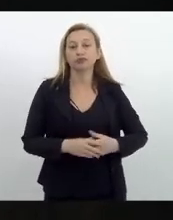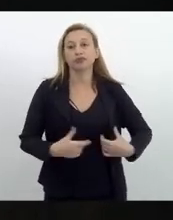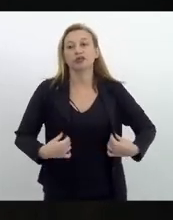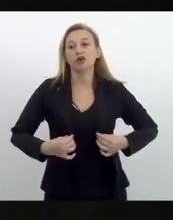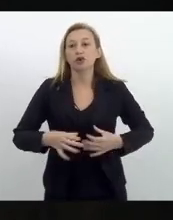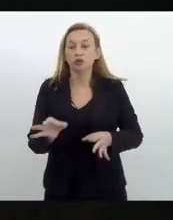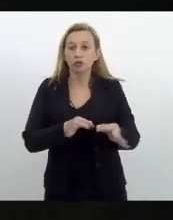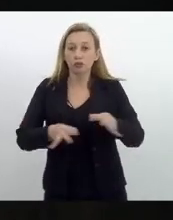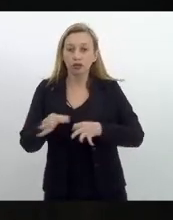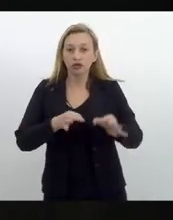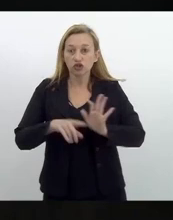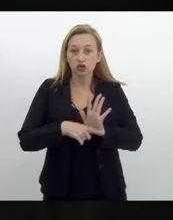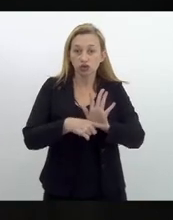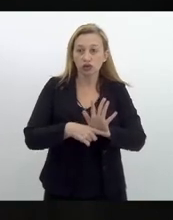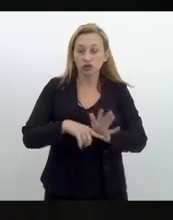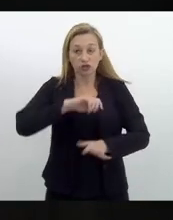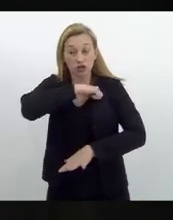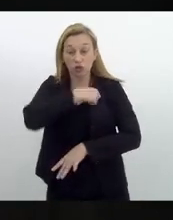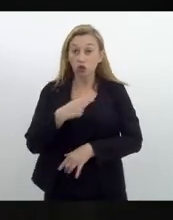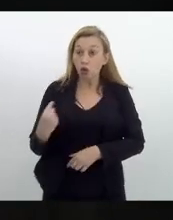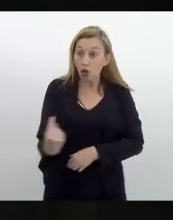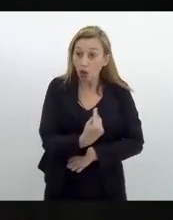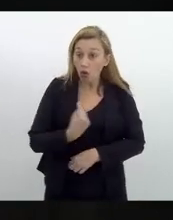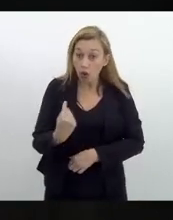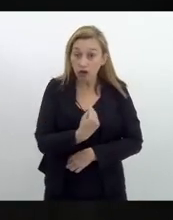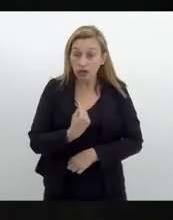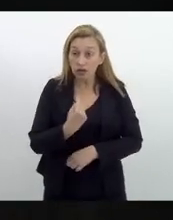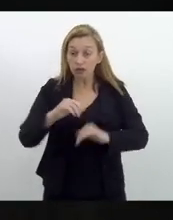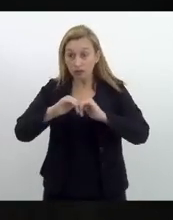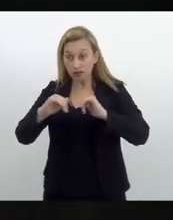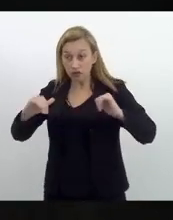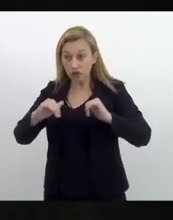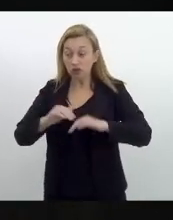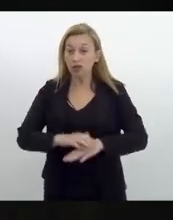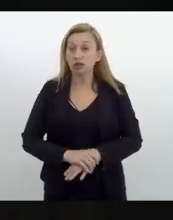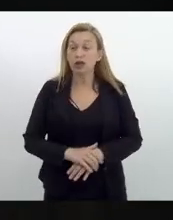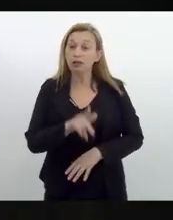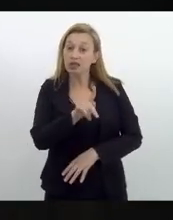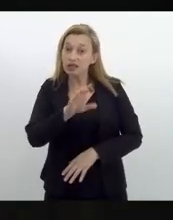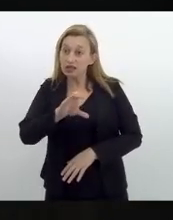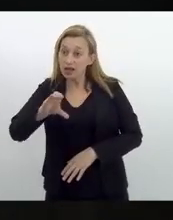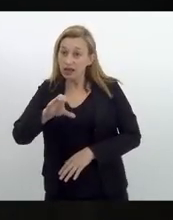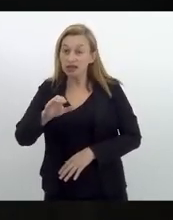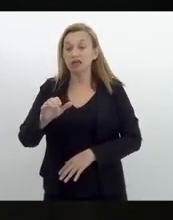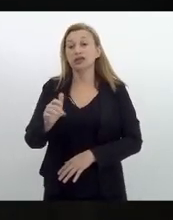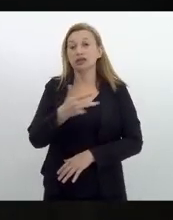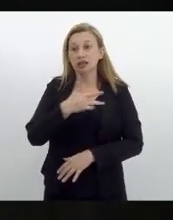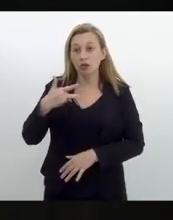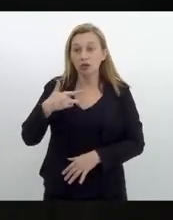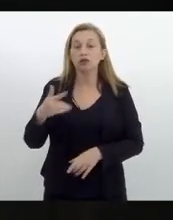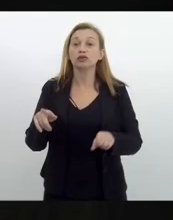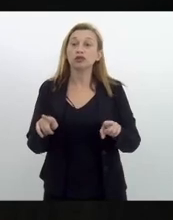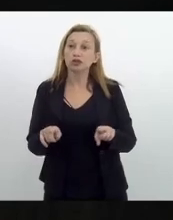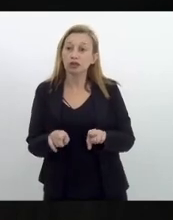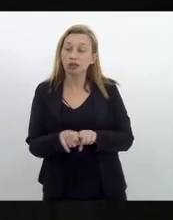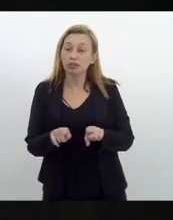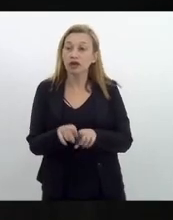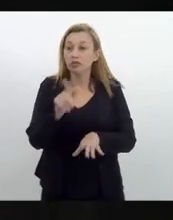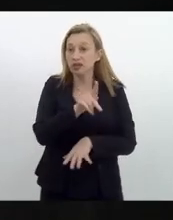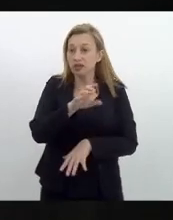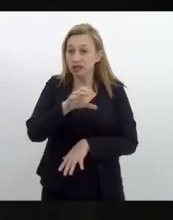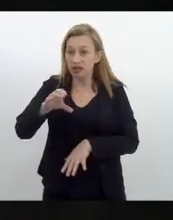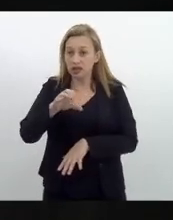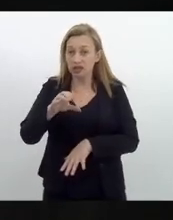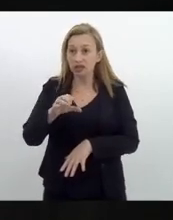no plano de recuperação fiscal. Nós estamos afastando o PCCS da saúde e o PCCS da